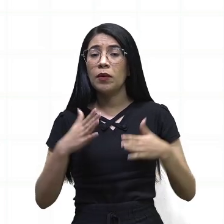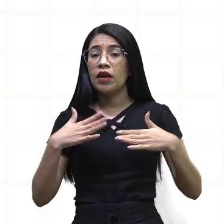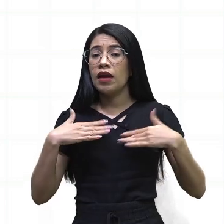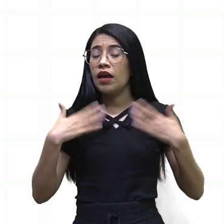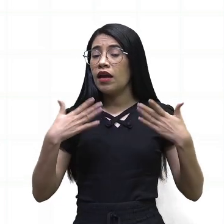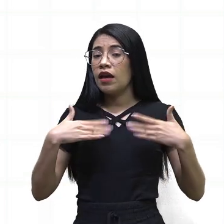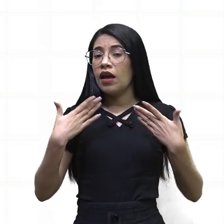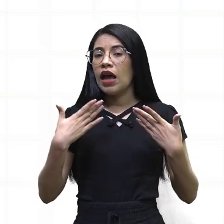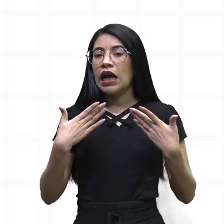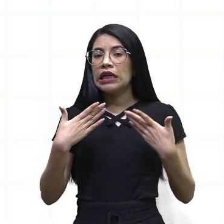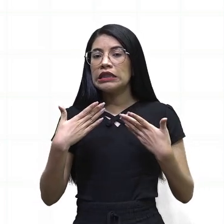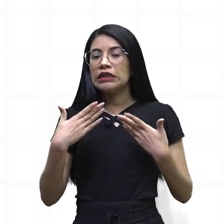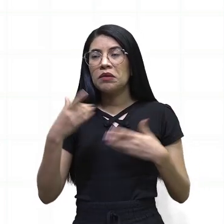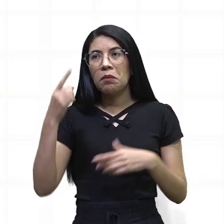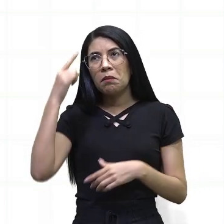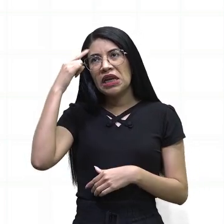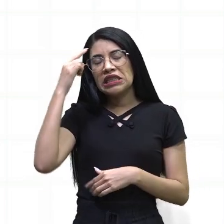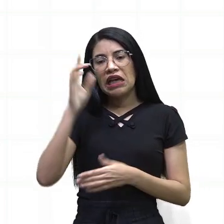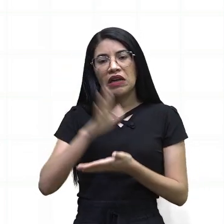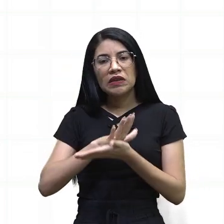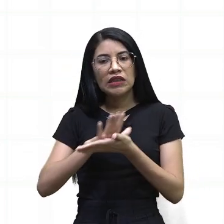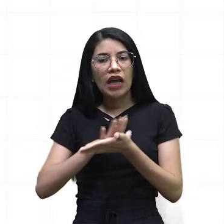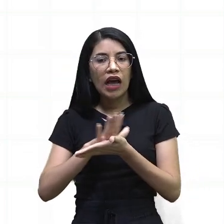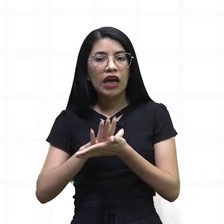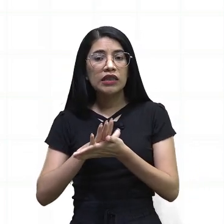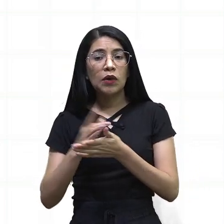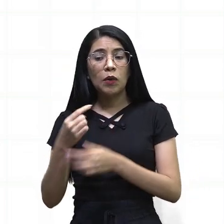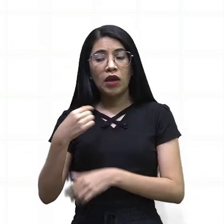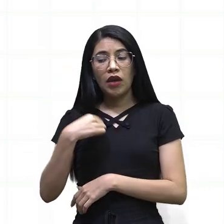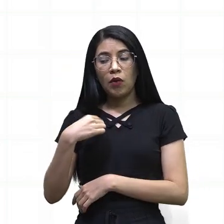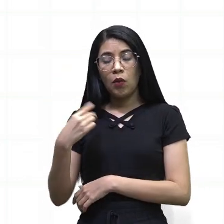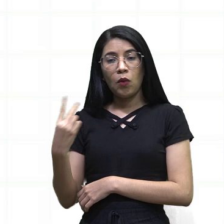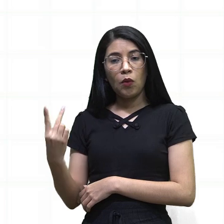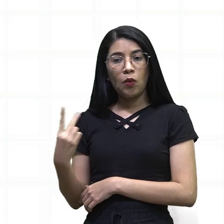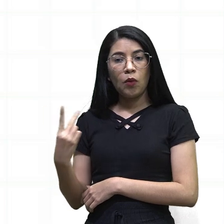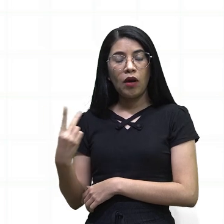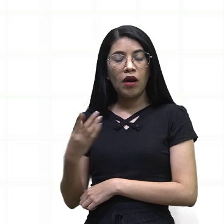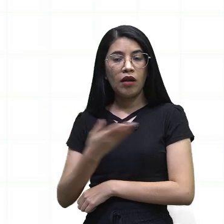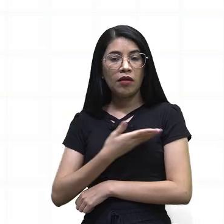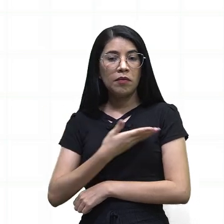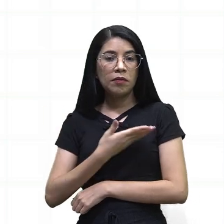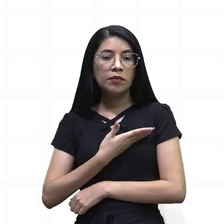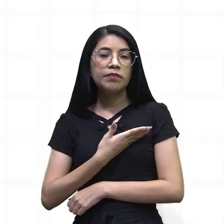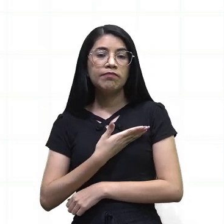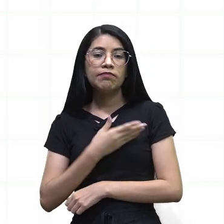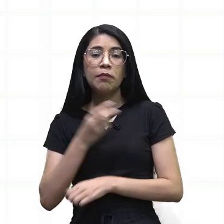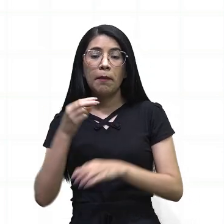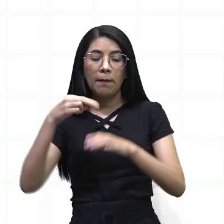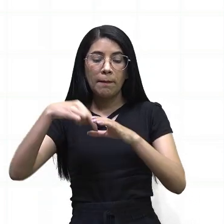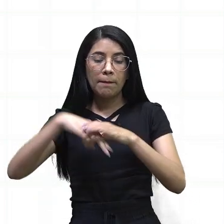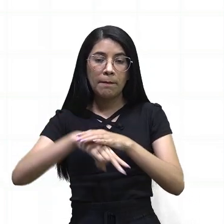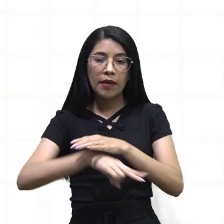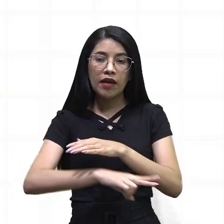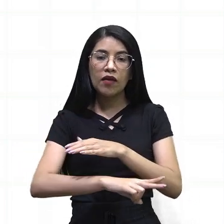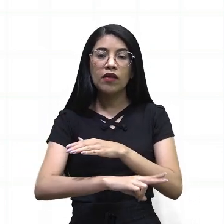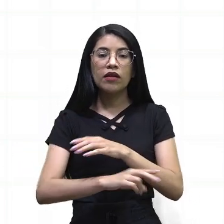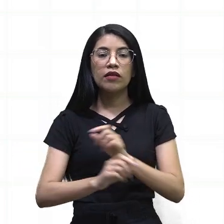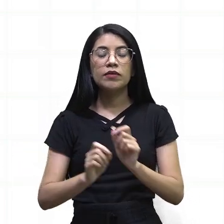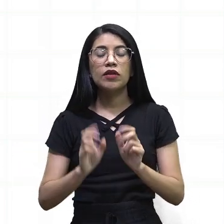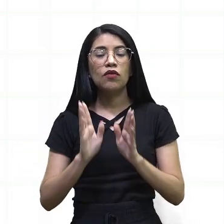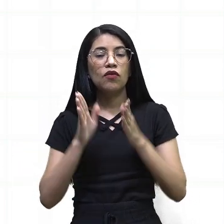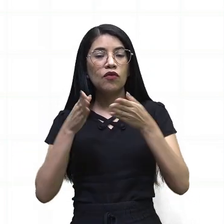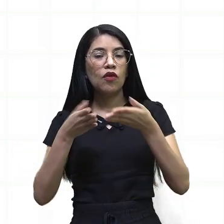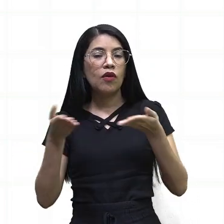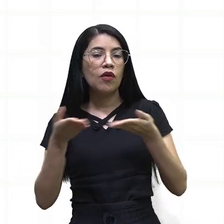empolgados, sem pensar muito, eu e meu amigo, vamos verificar esse do mergulhamos aqui, tá bom? Vejam só, vamos focar